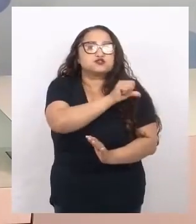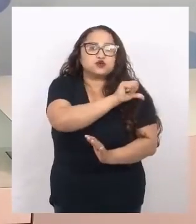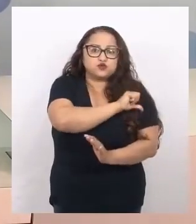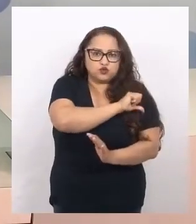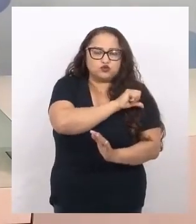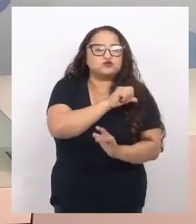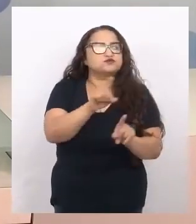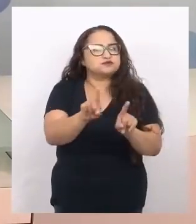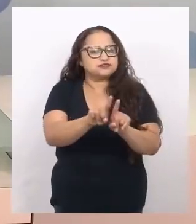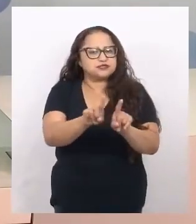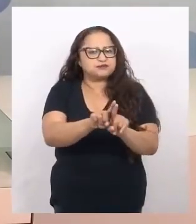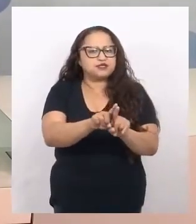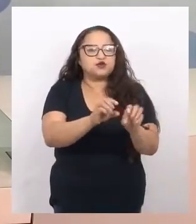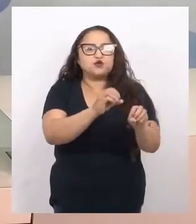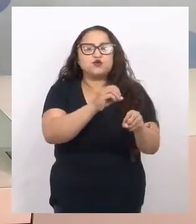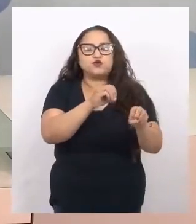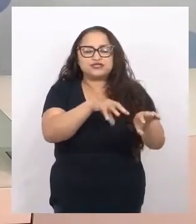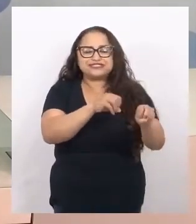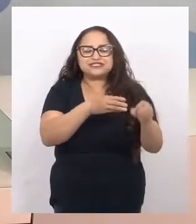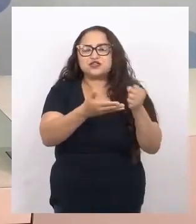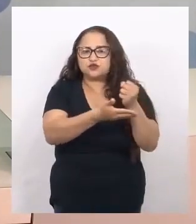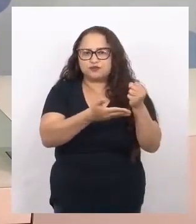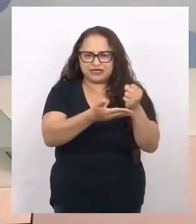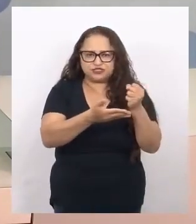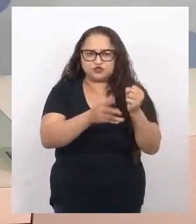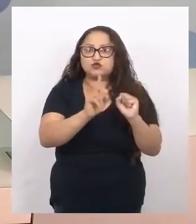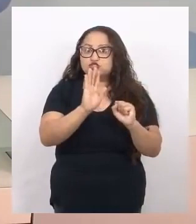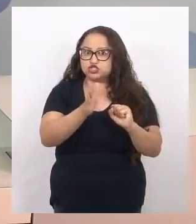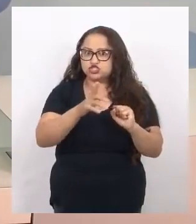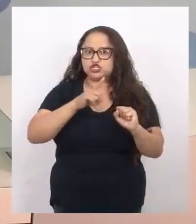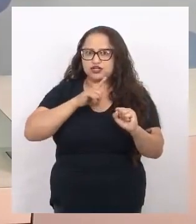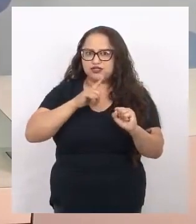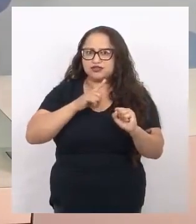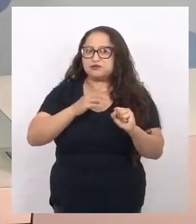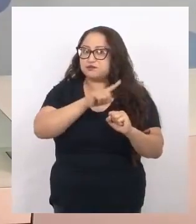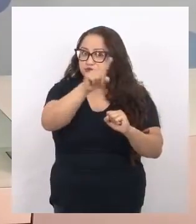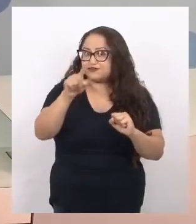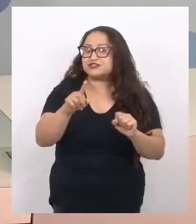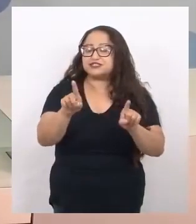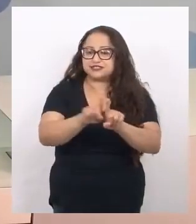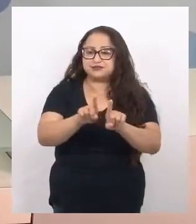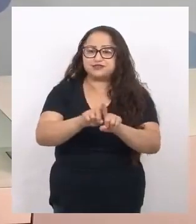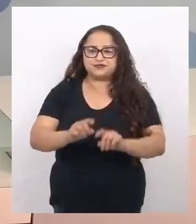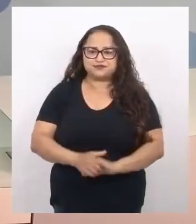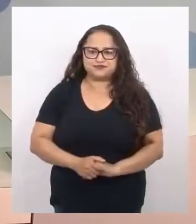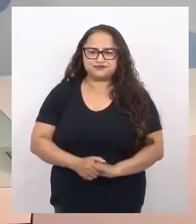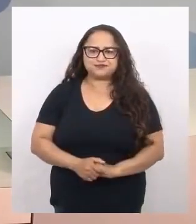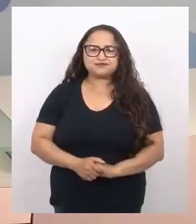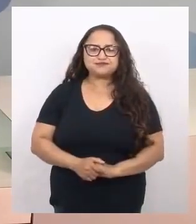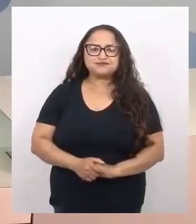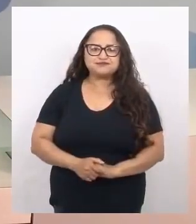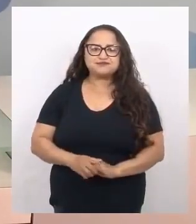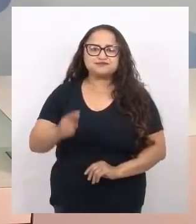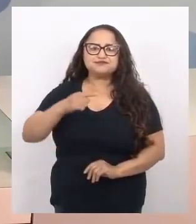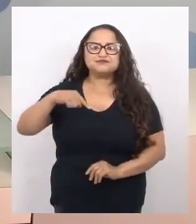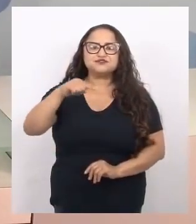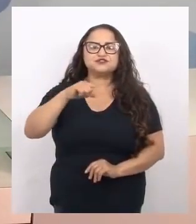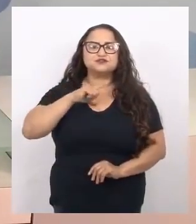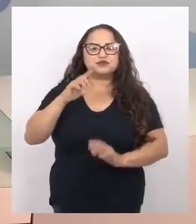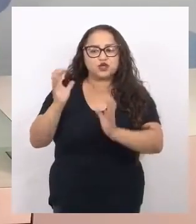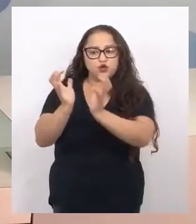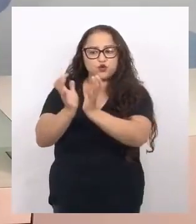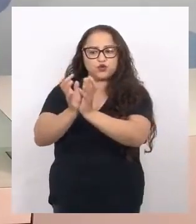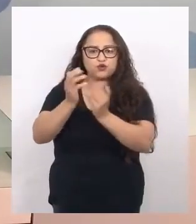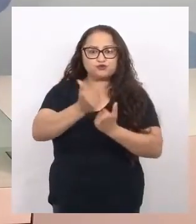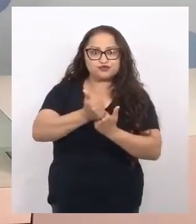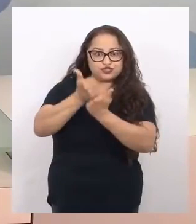quando a gente vai falando só de ensino médio, porque já já a gente entra em algo que vale para vocês também. A gente está aqui no estúdio com a equipe toda de apoio,